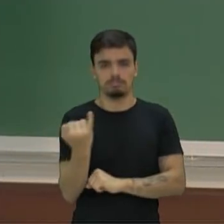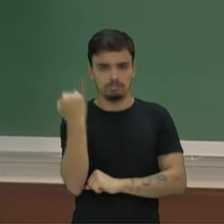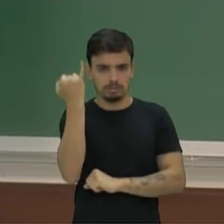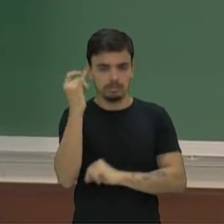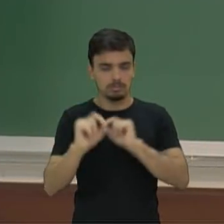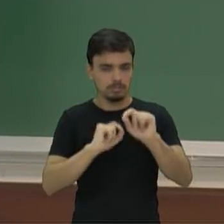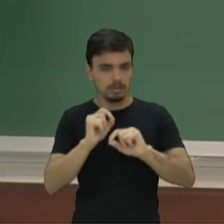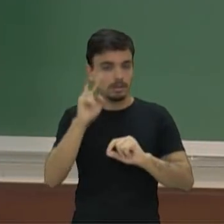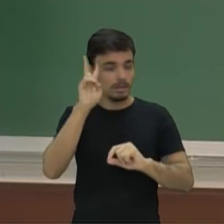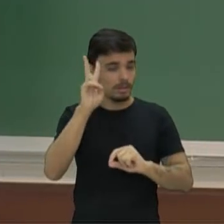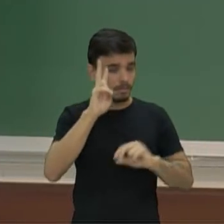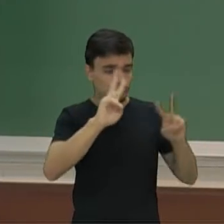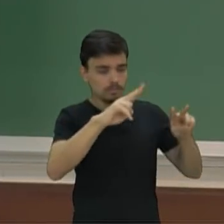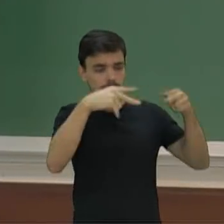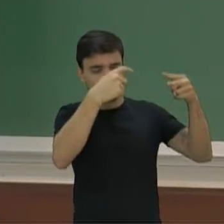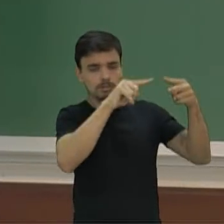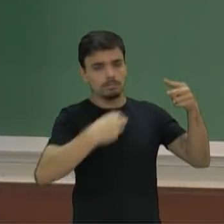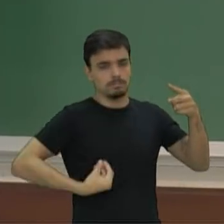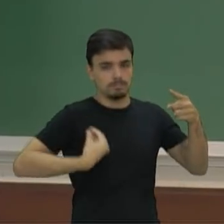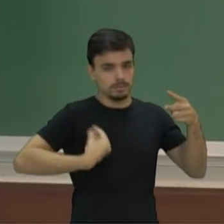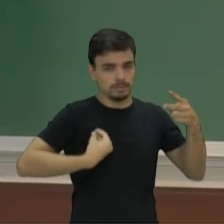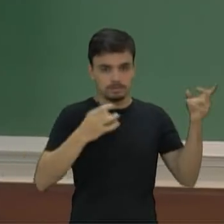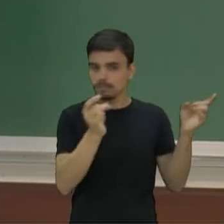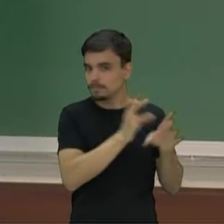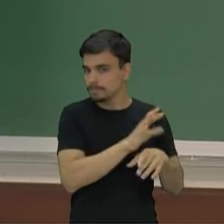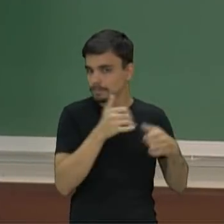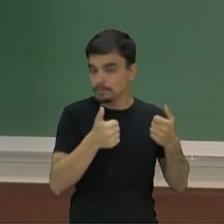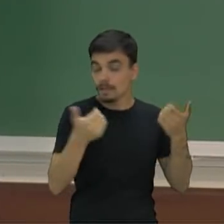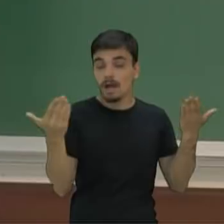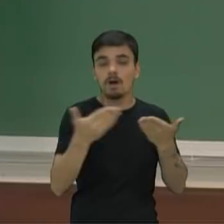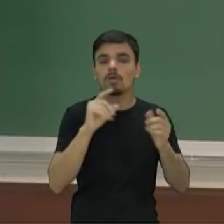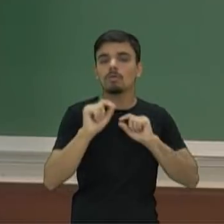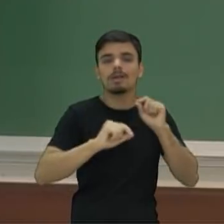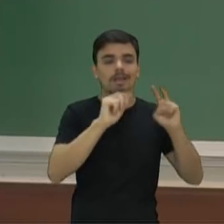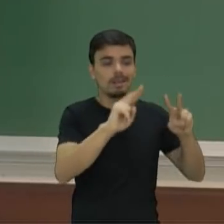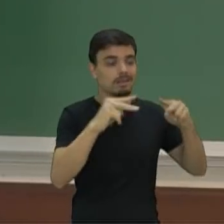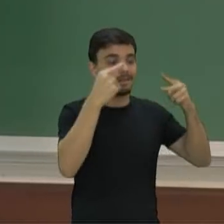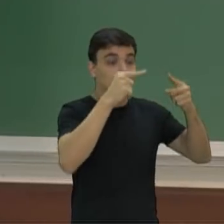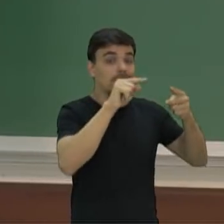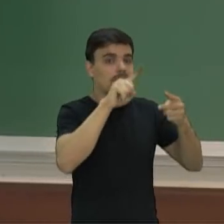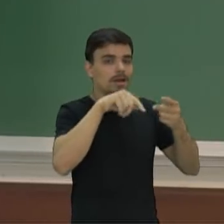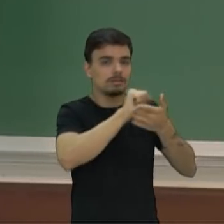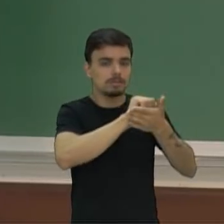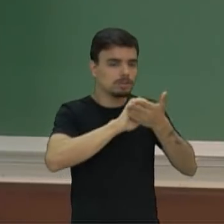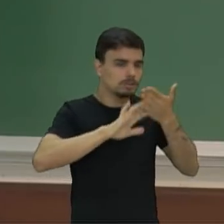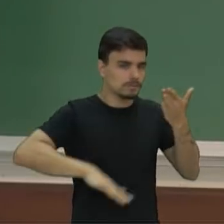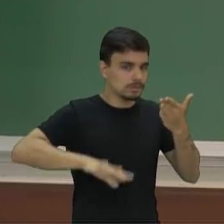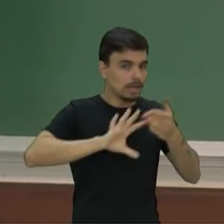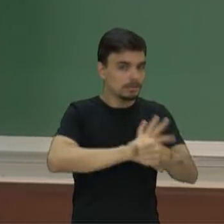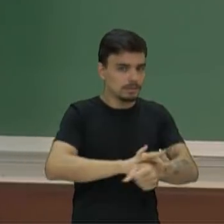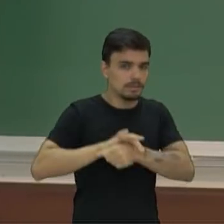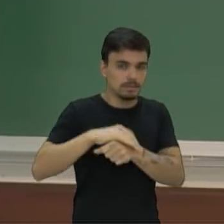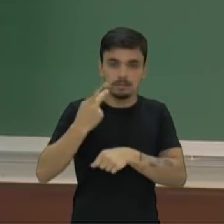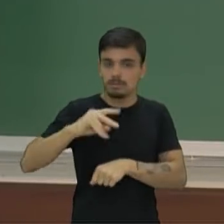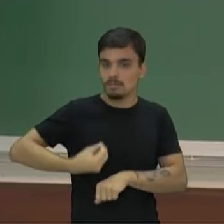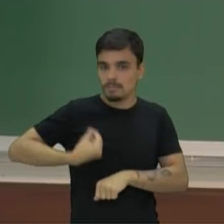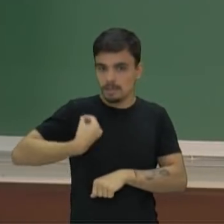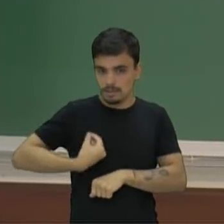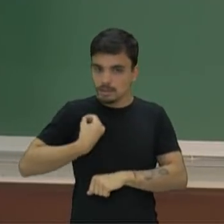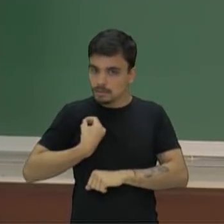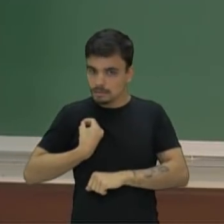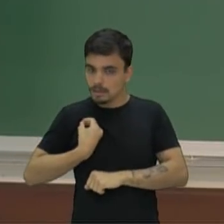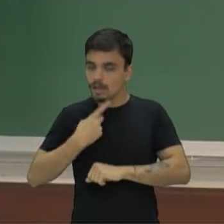Lembra aquele link da presença? Pois é, eles não existem mais. Agora a atividade é que te dá a presença no sistema do Classroom. Por isso é